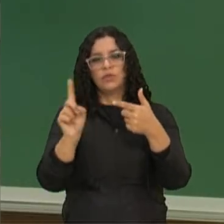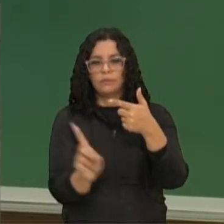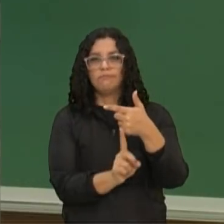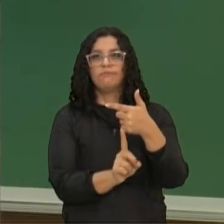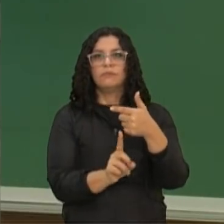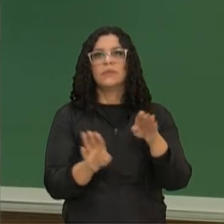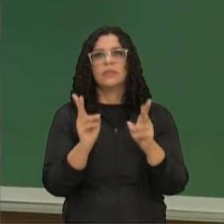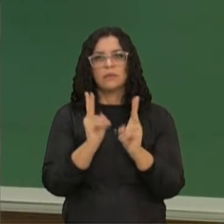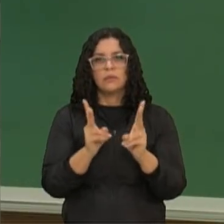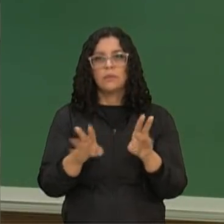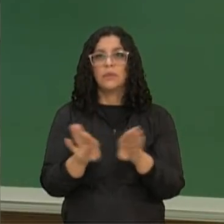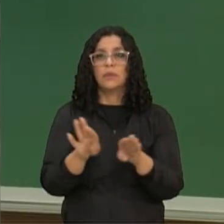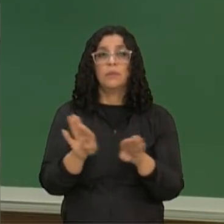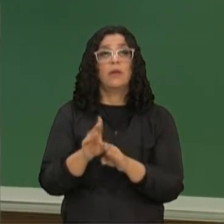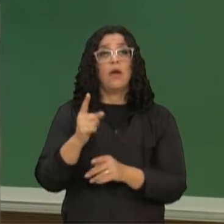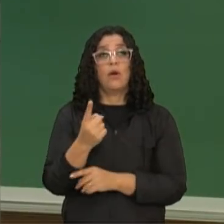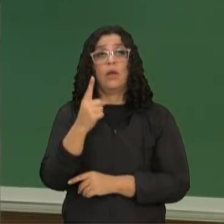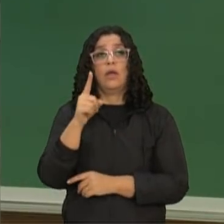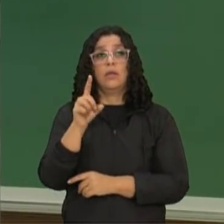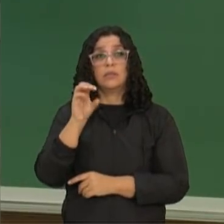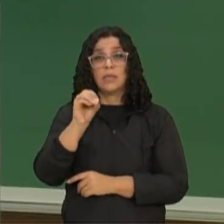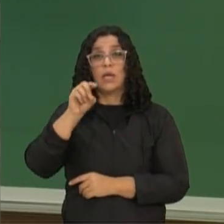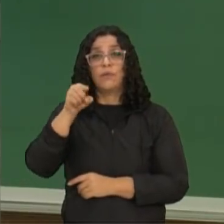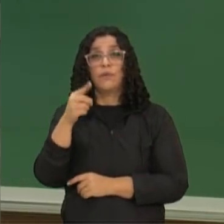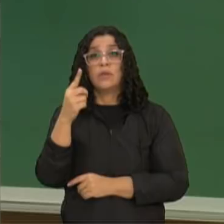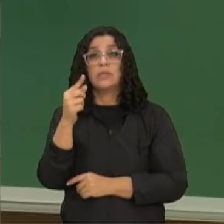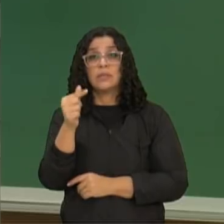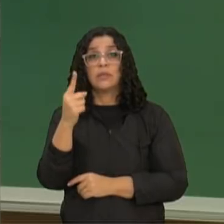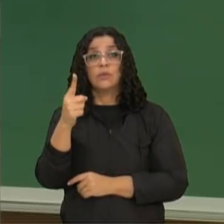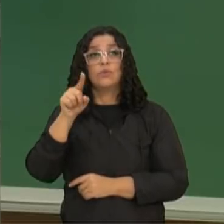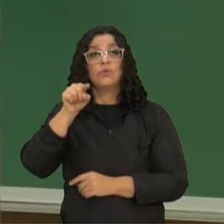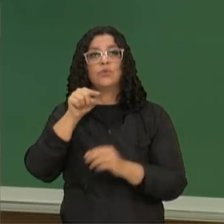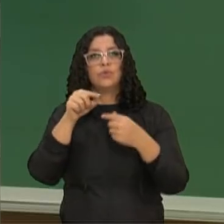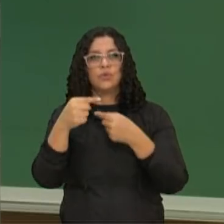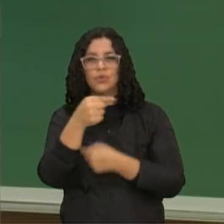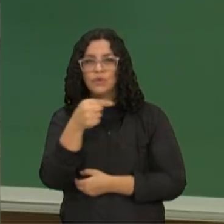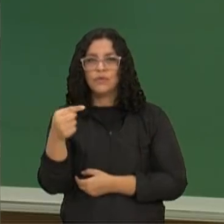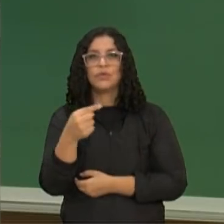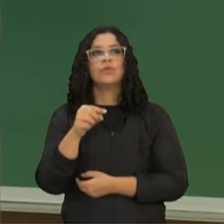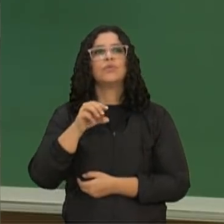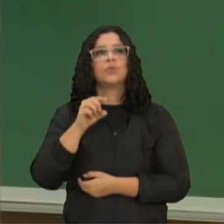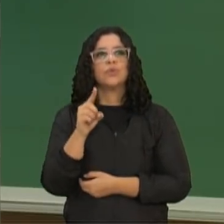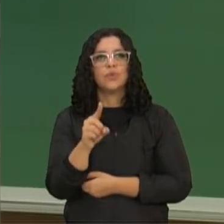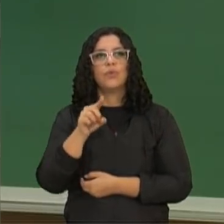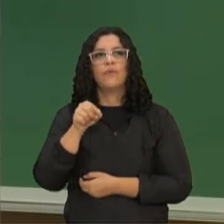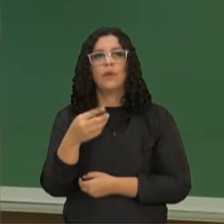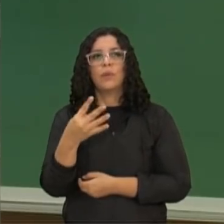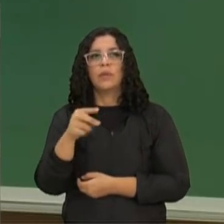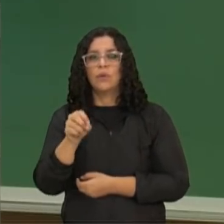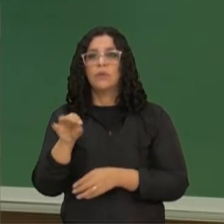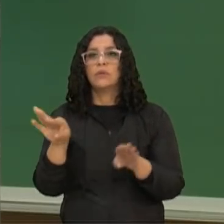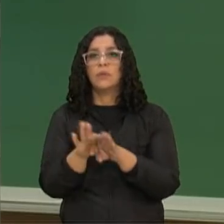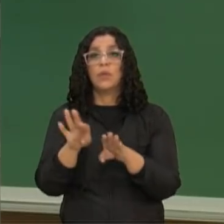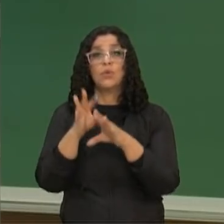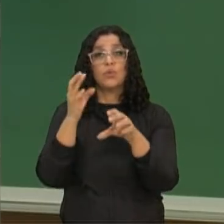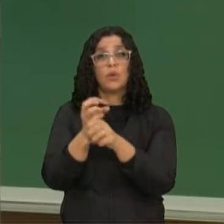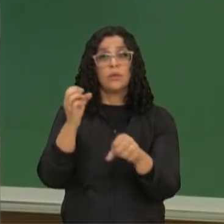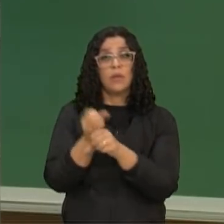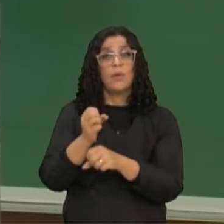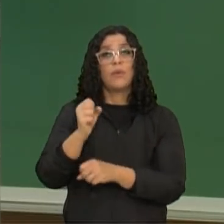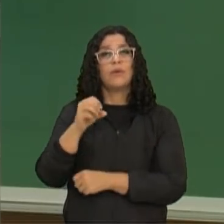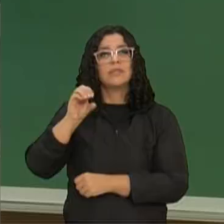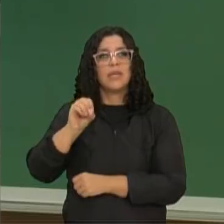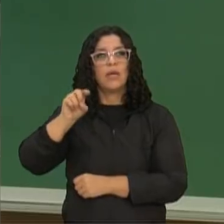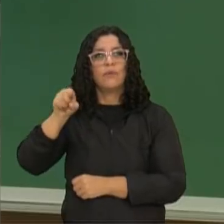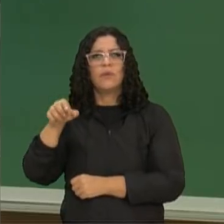teremos ali. Vai ficar 1,71 divididos por 1,42. E esse resultado temos ali que isso vai dar